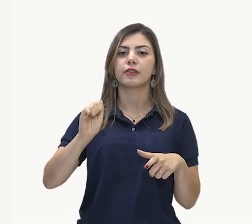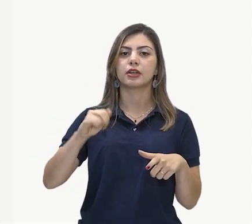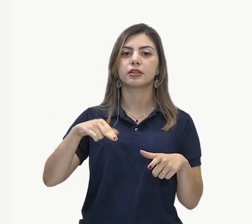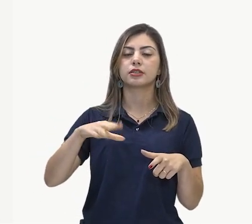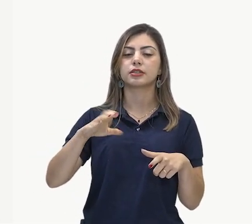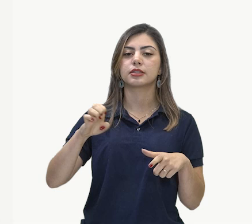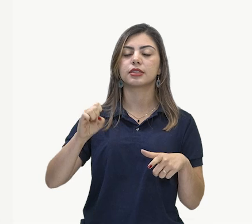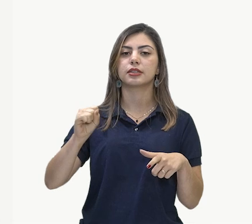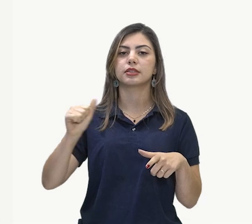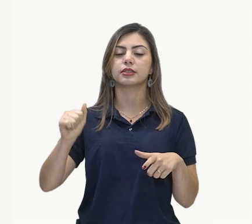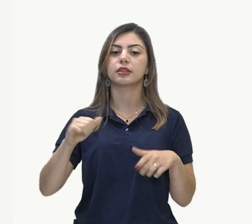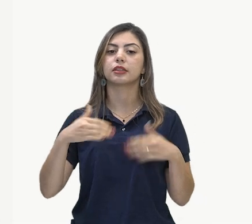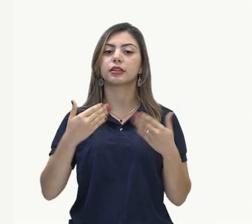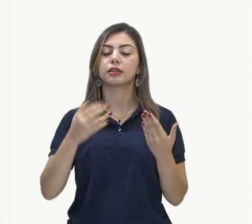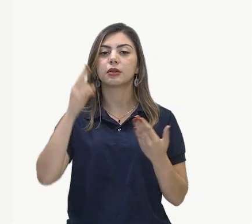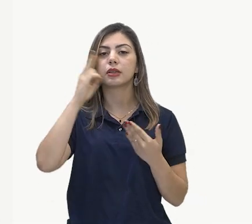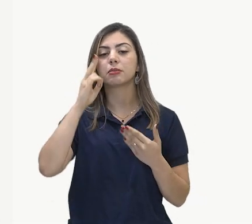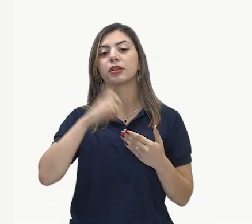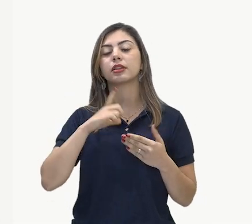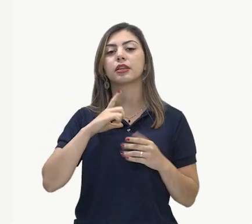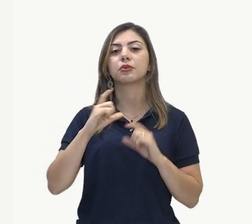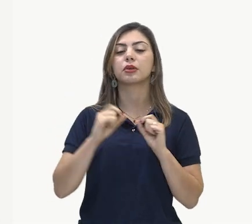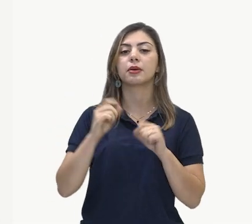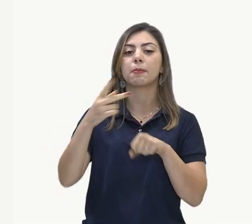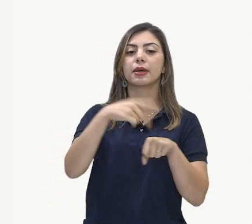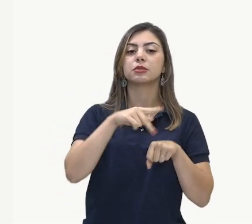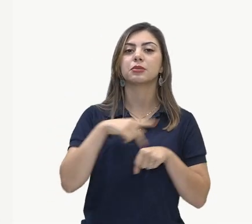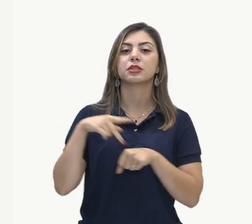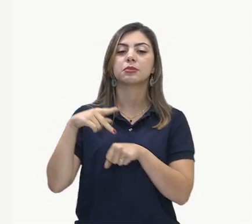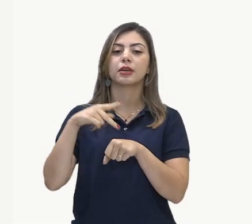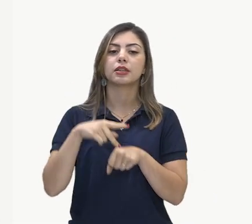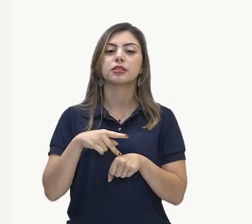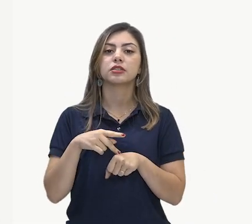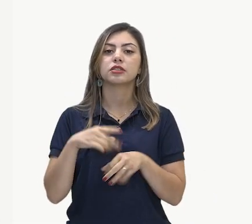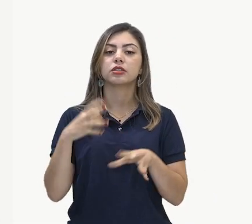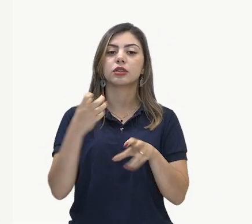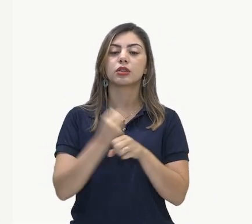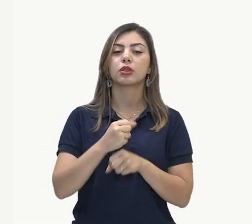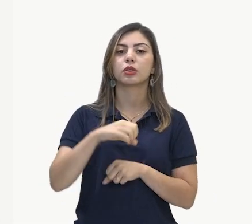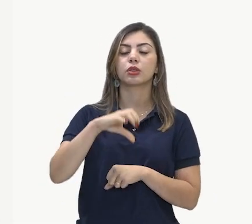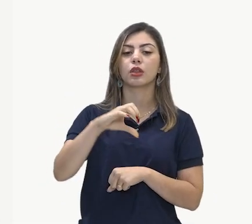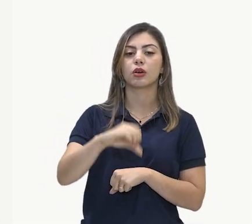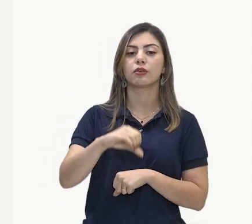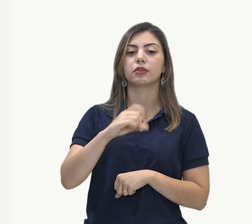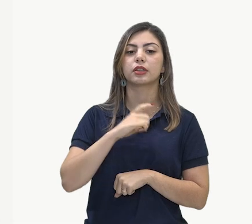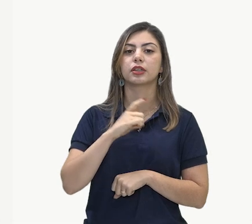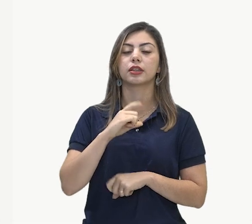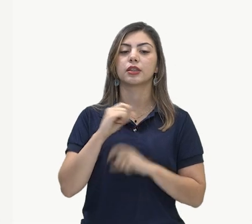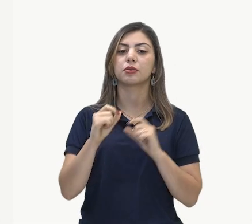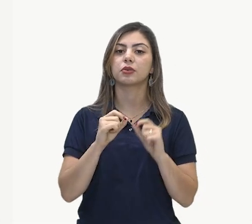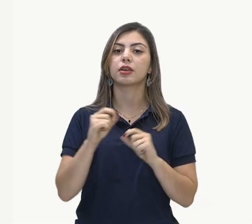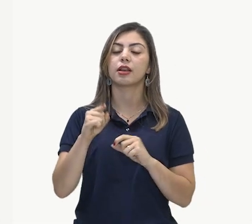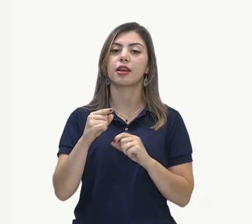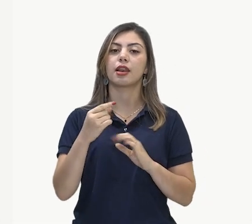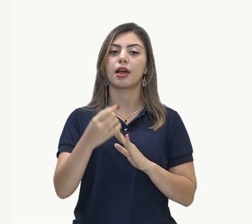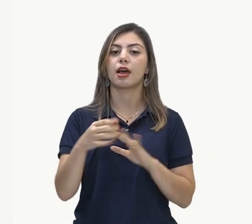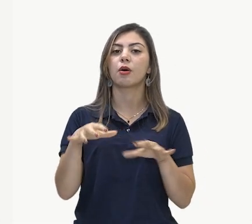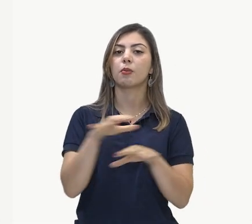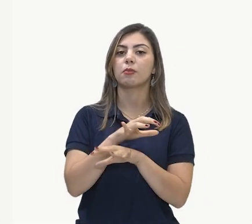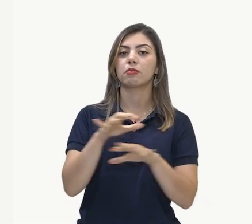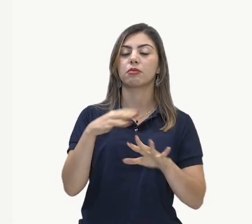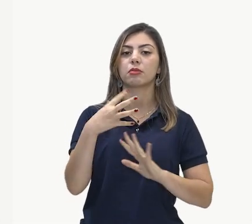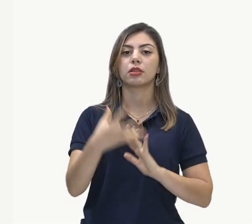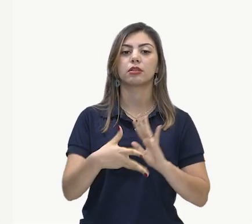todo 9 territórios da América do Sul que possuem a floresta, a bacia hidrográfica Amazônia em seu